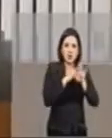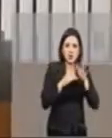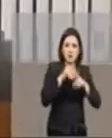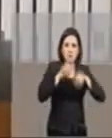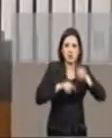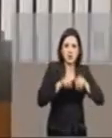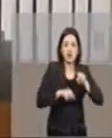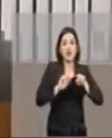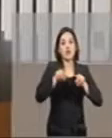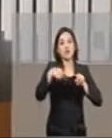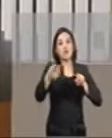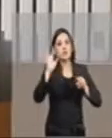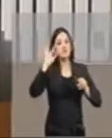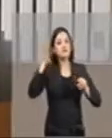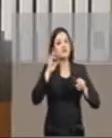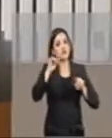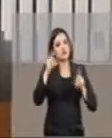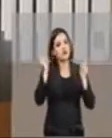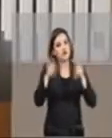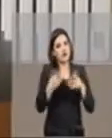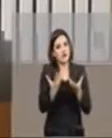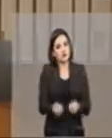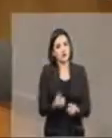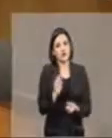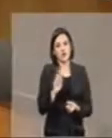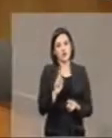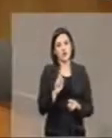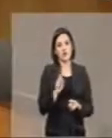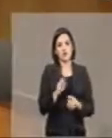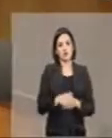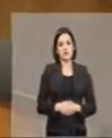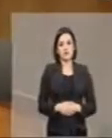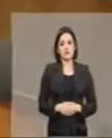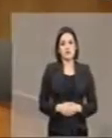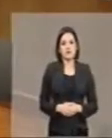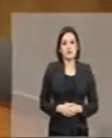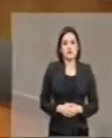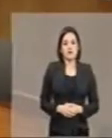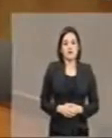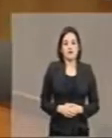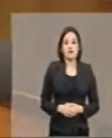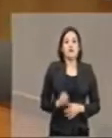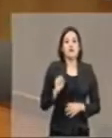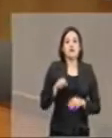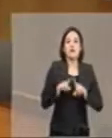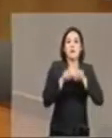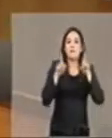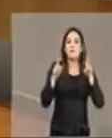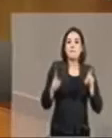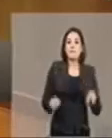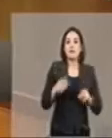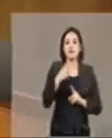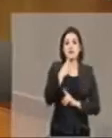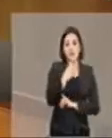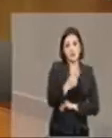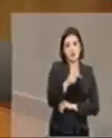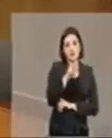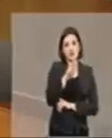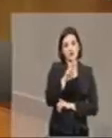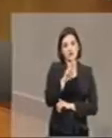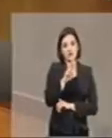Exatamente. Só que essa abertura do embrulho está condicionada à Procuradoria-Geral. Ministro Luiz Fux. Para verificar se